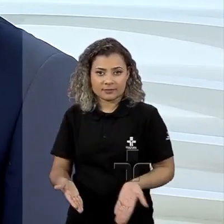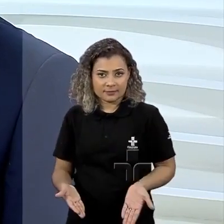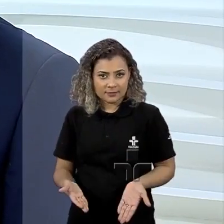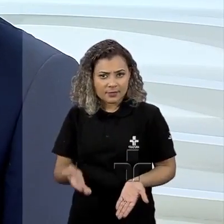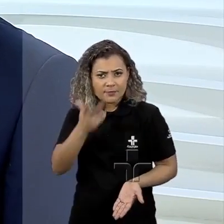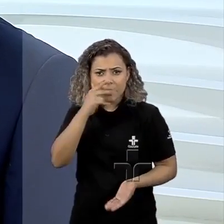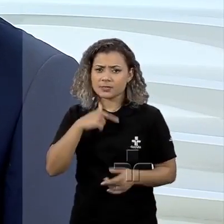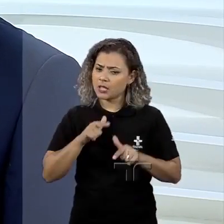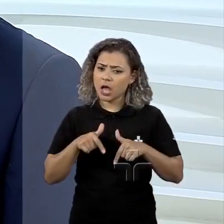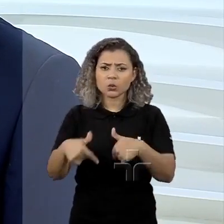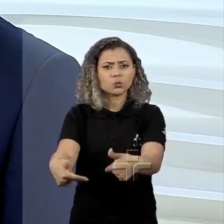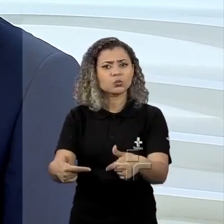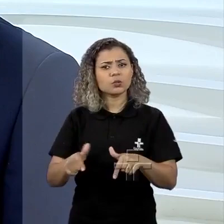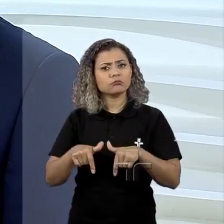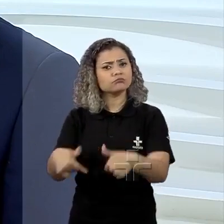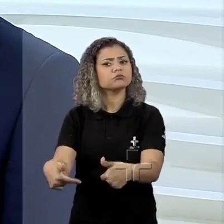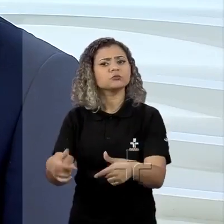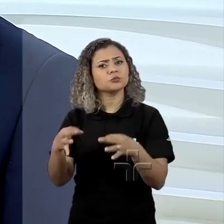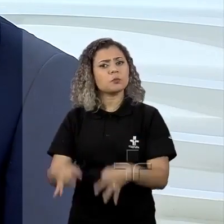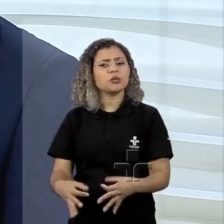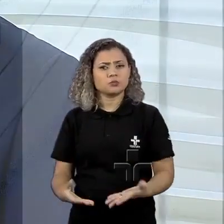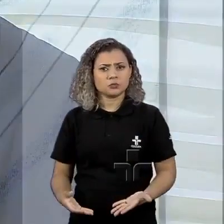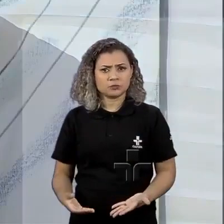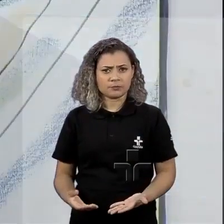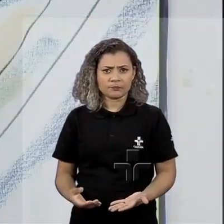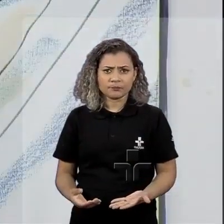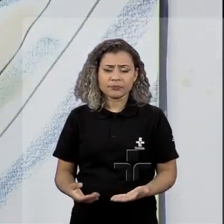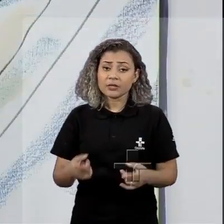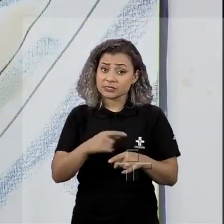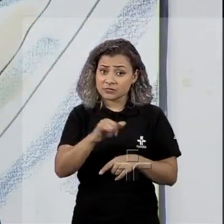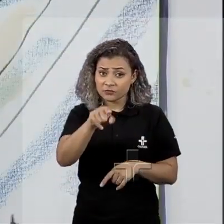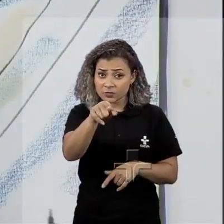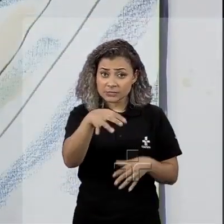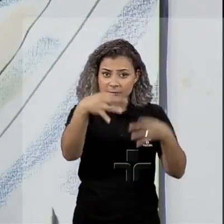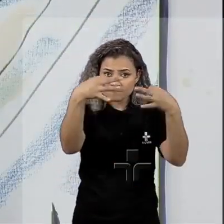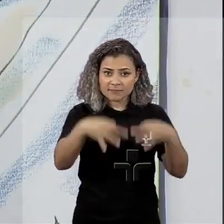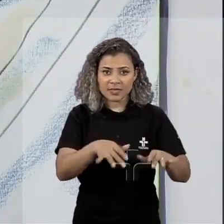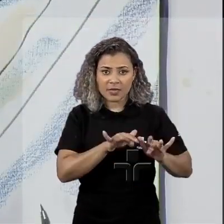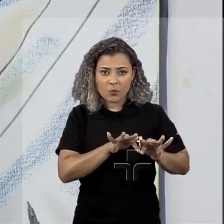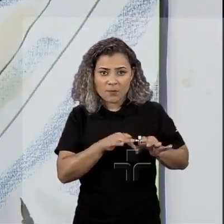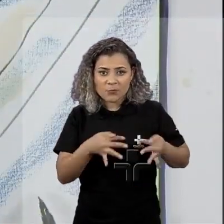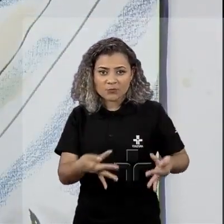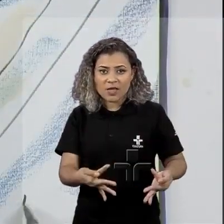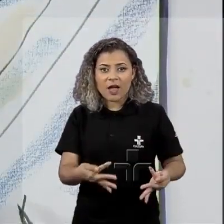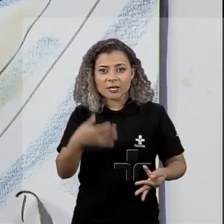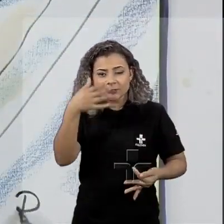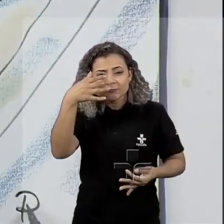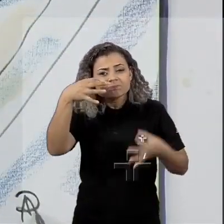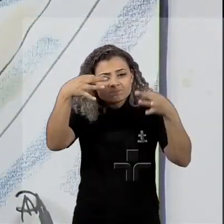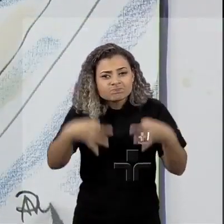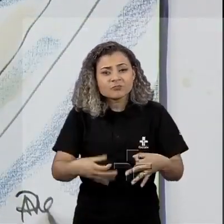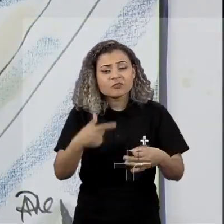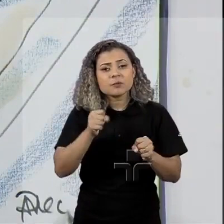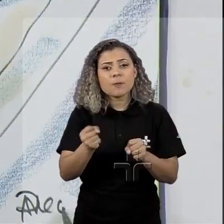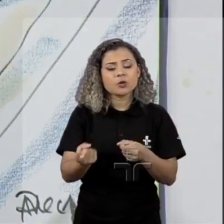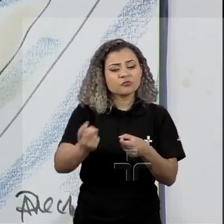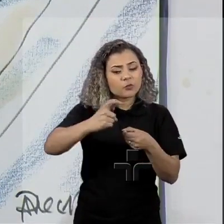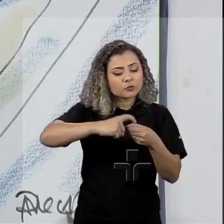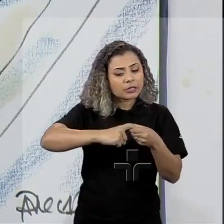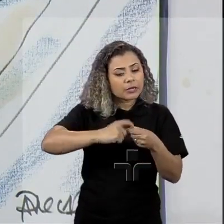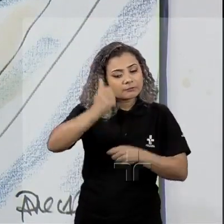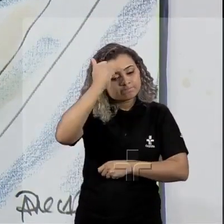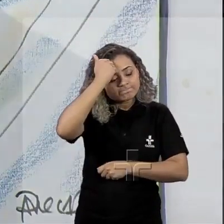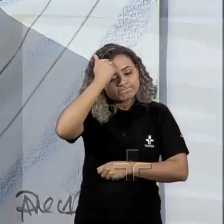e sempre poderei cometer algum erro. Mas, se você tem discernimento e humildade, você pode recuar, reconhecer o seu erro